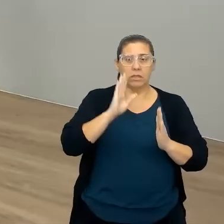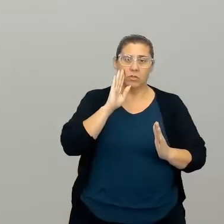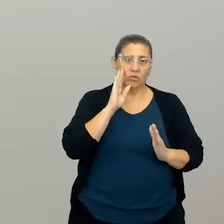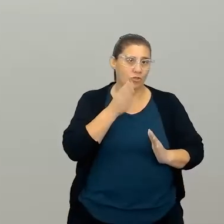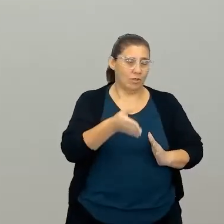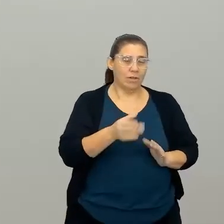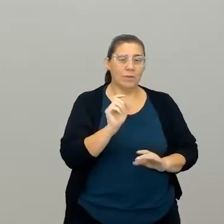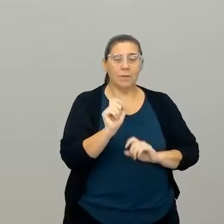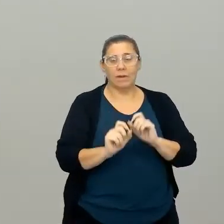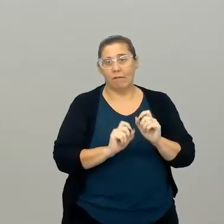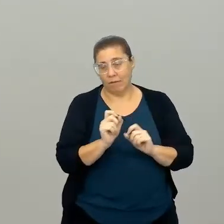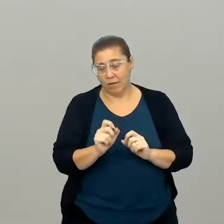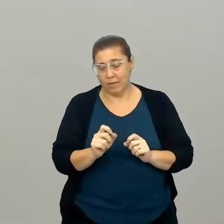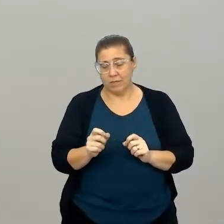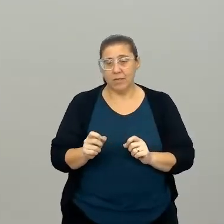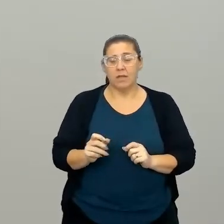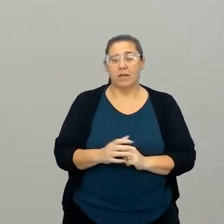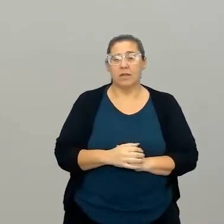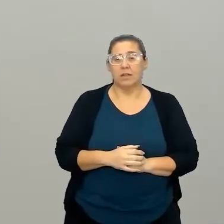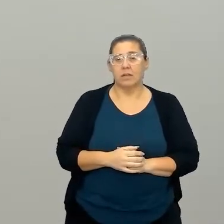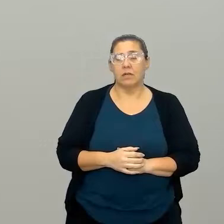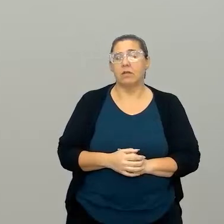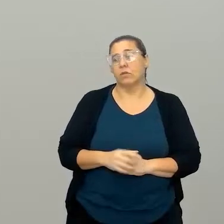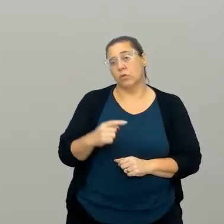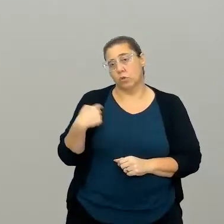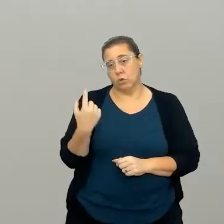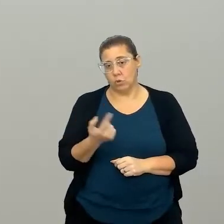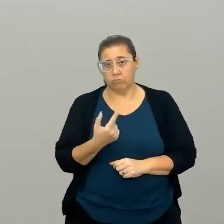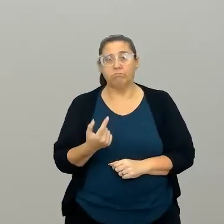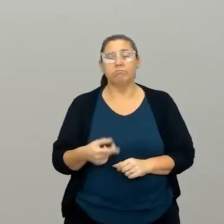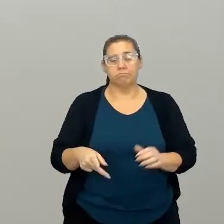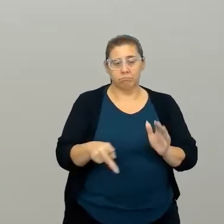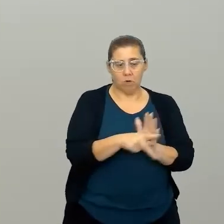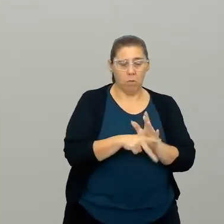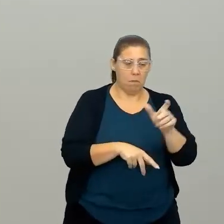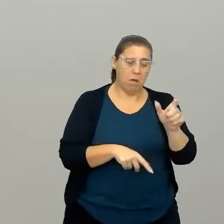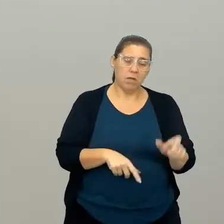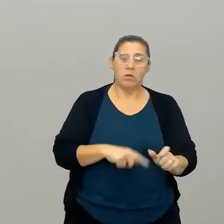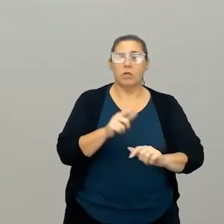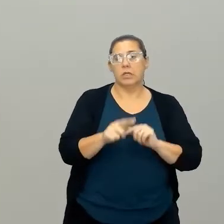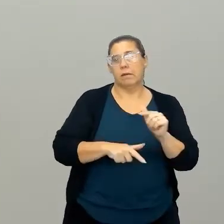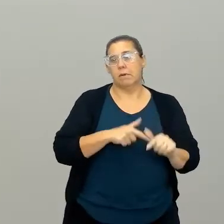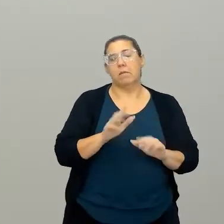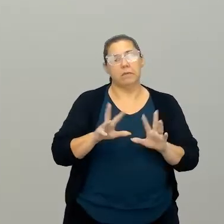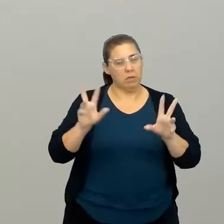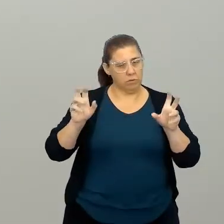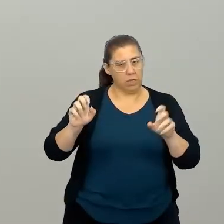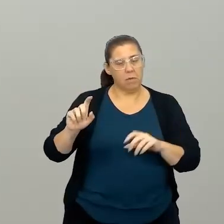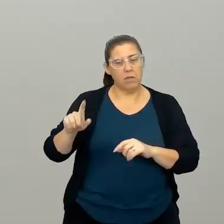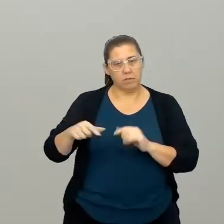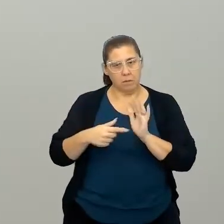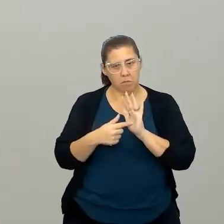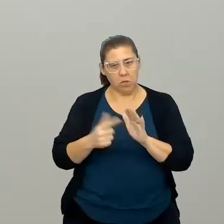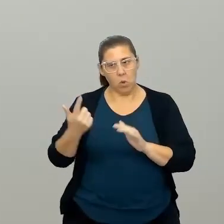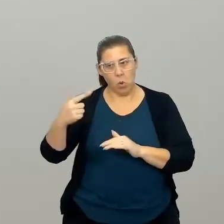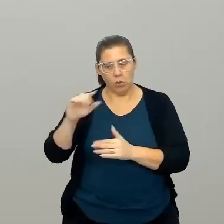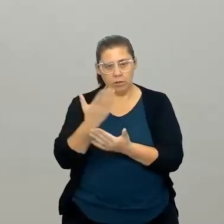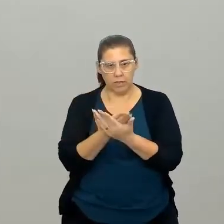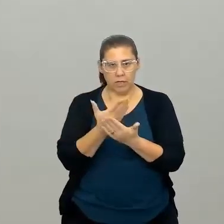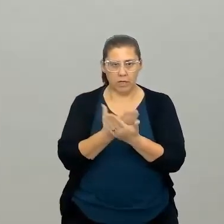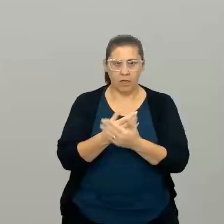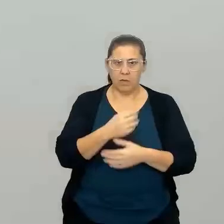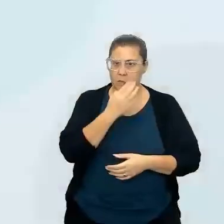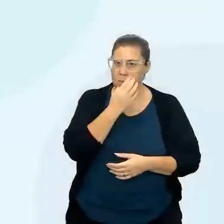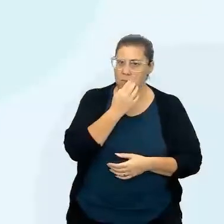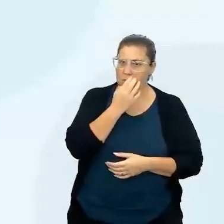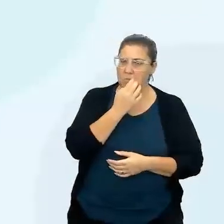diretamente nas relações cotidianas do próprio trabalhador. Isso. Mas isso é um tema que a gente vai explorar numa outra aula. Lê